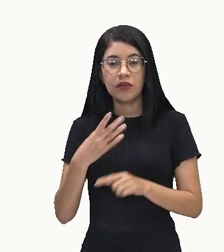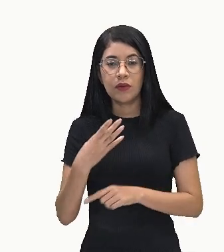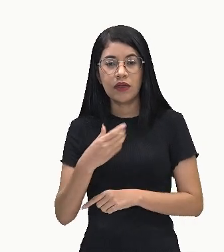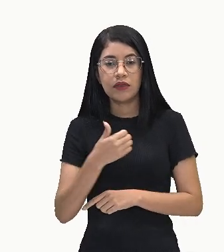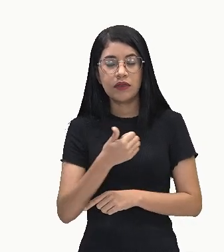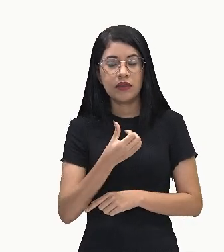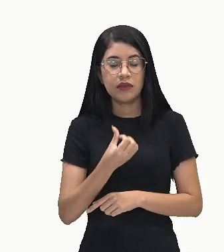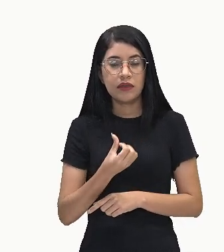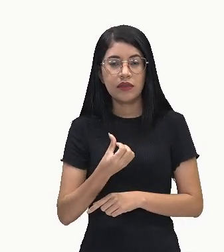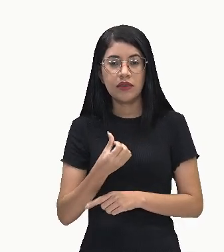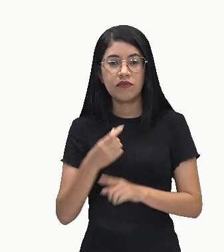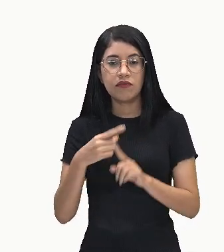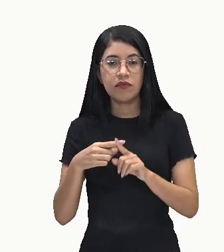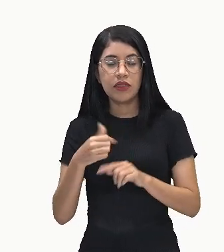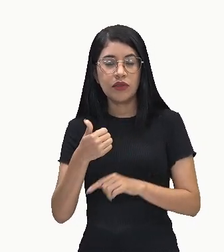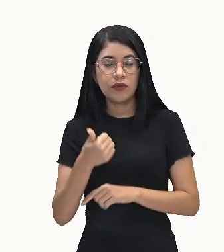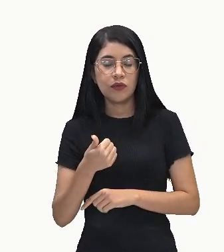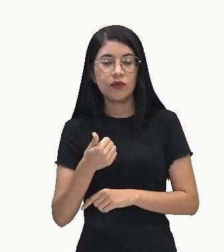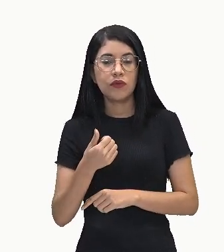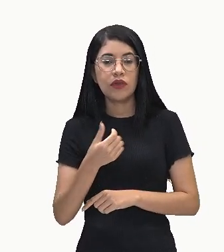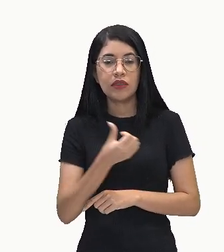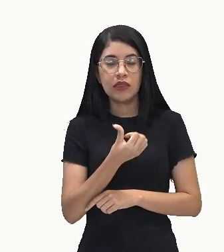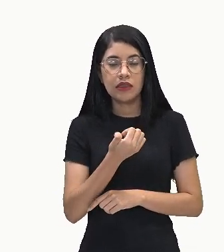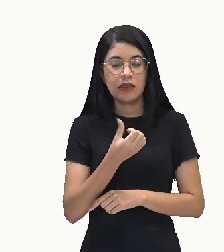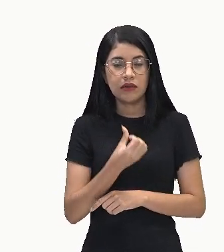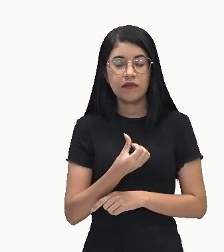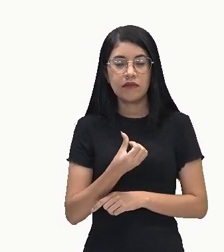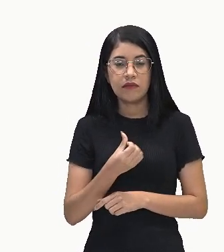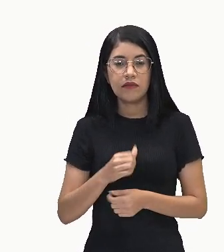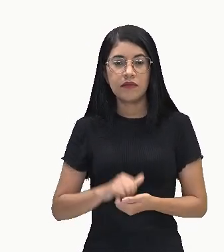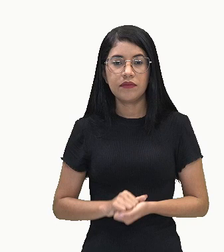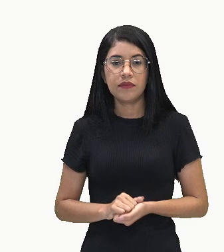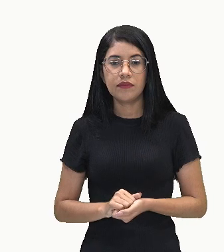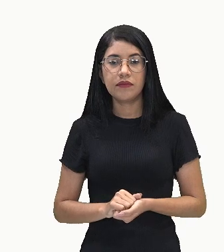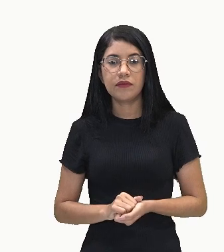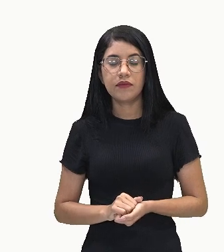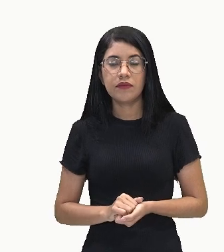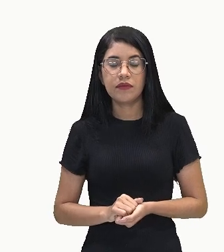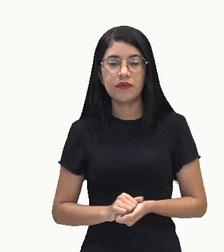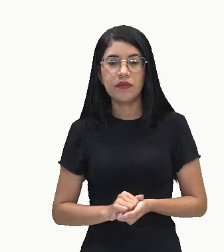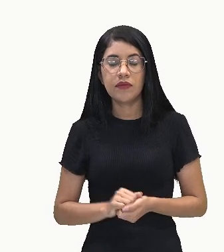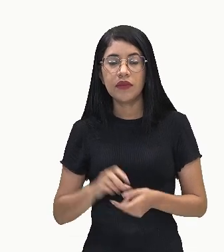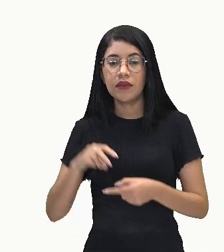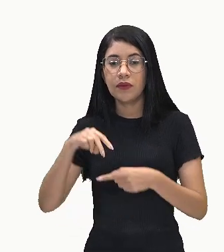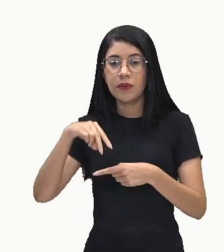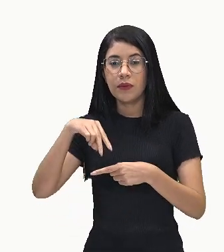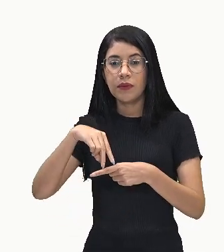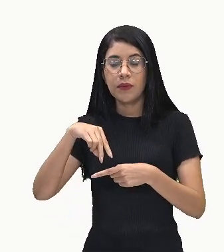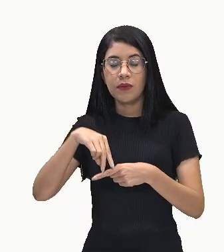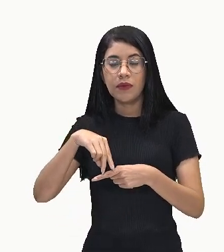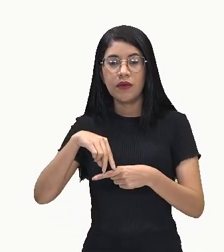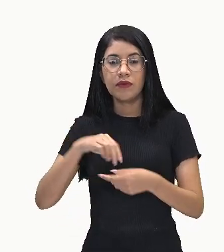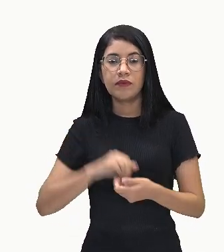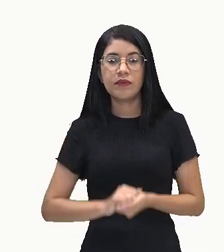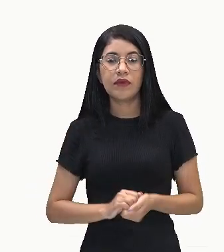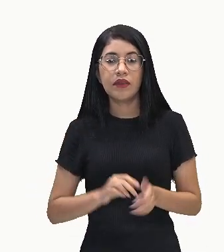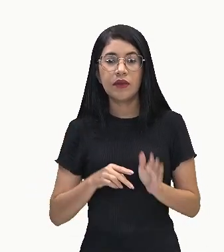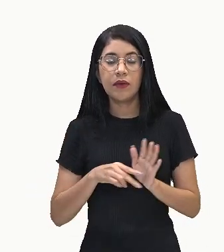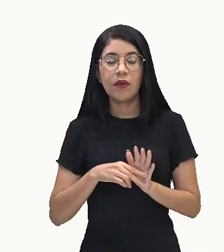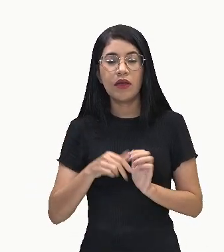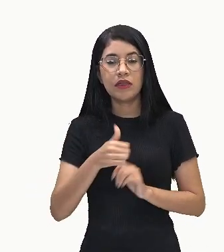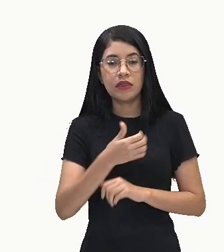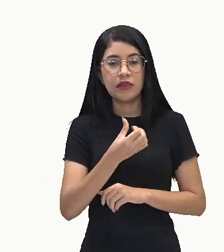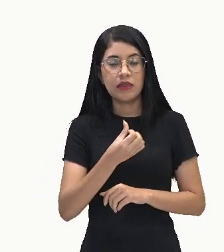16. 16 vezes 1, 16. E delta, né? Vai ser igual a 16